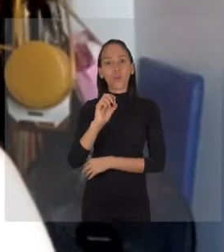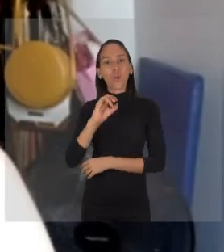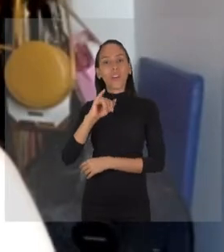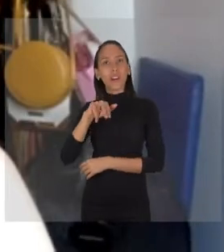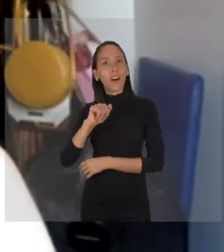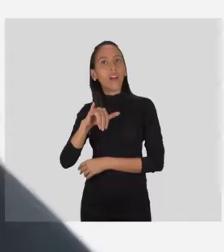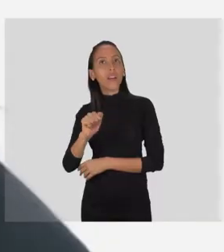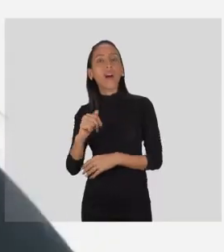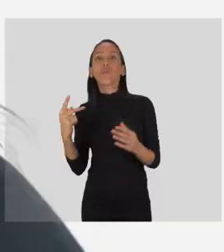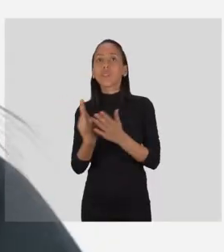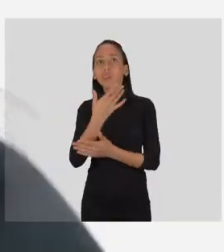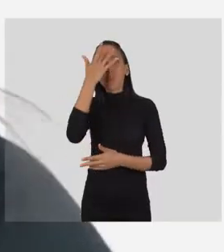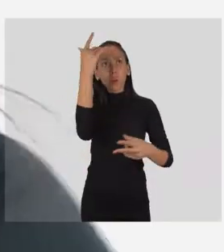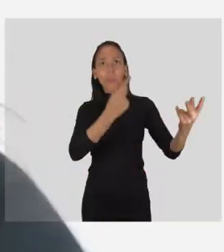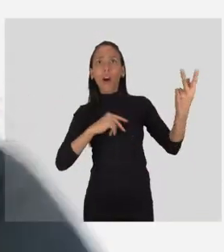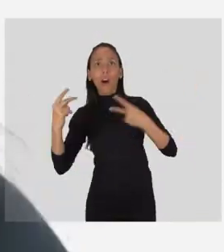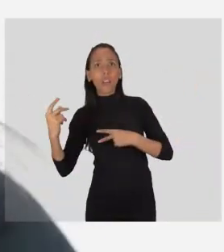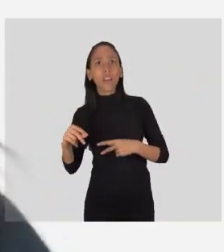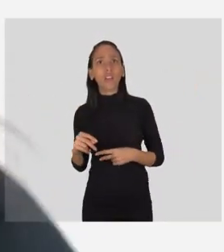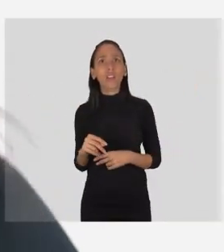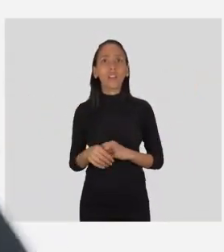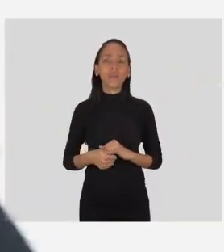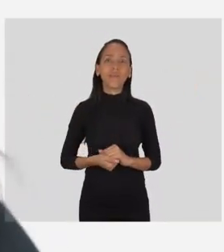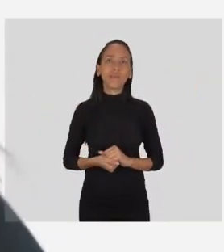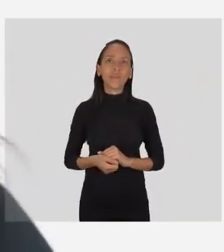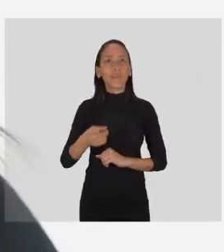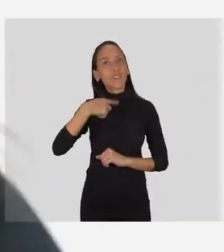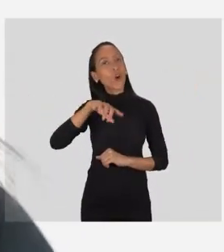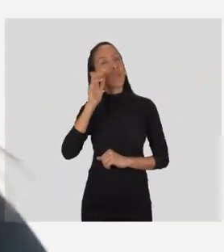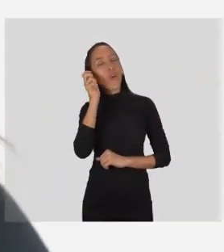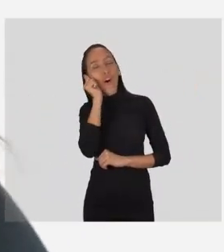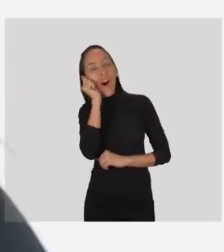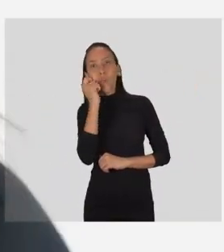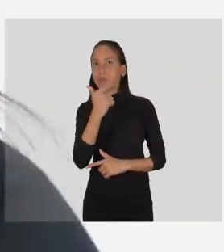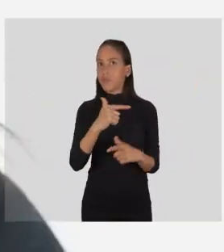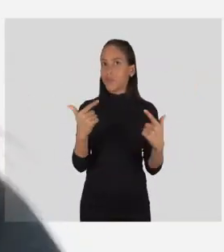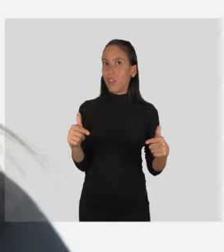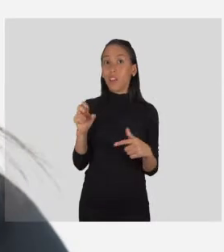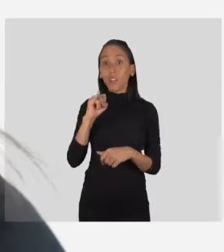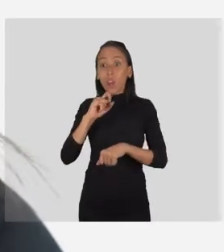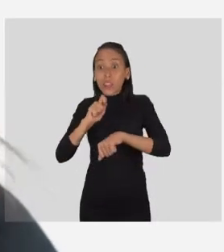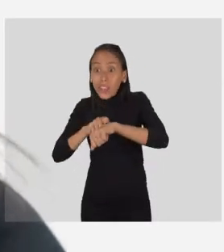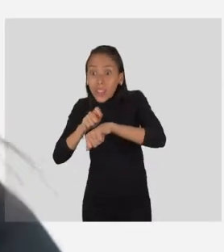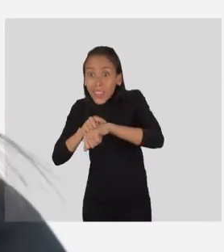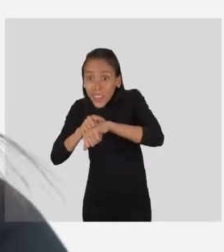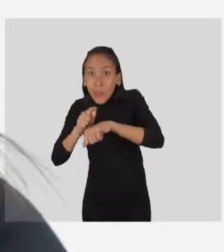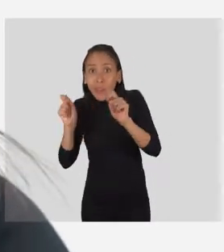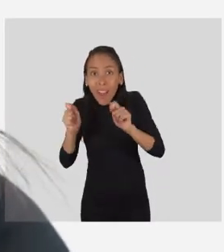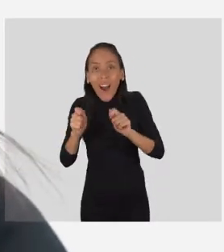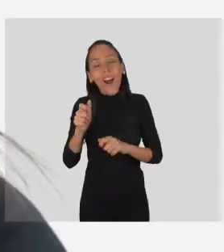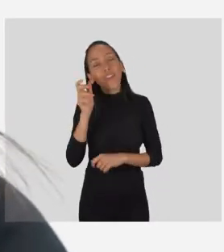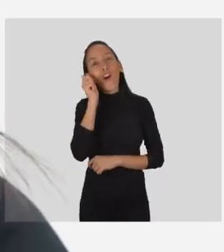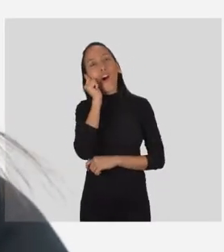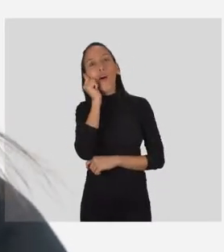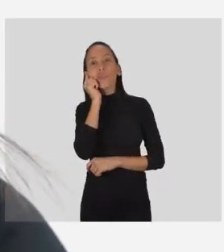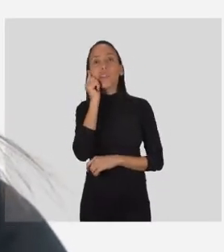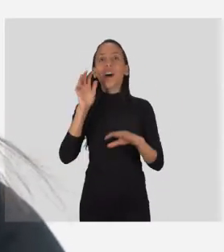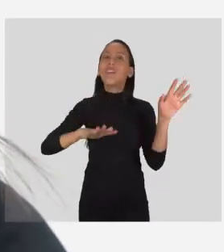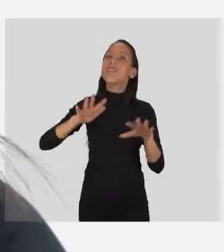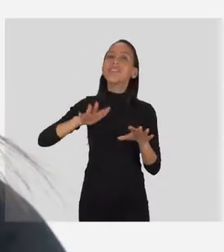em Goiânia. Então, assim, a gente não dorme, né? Dorme quando dá e aquela loucura. Então, às